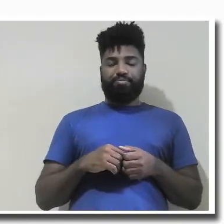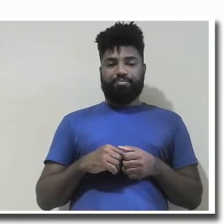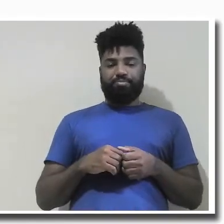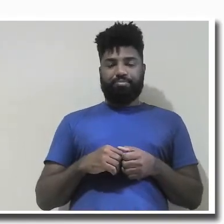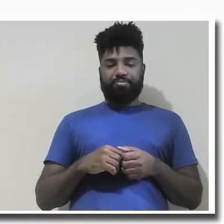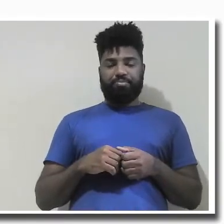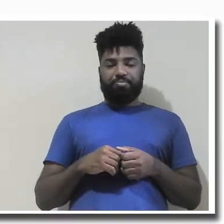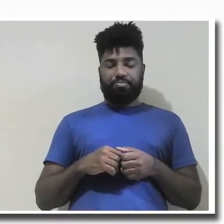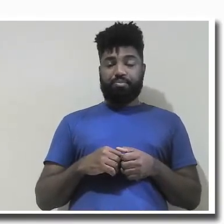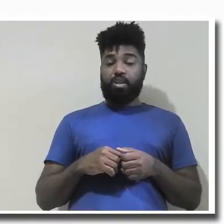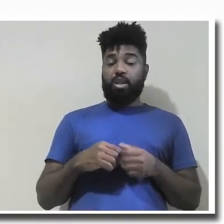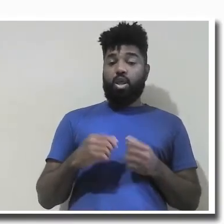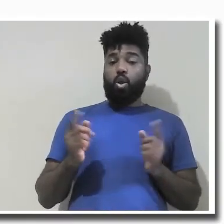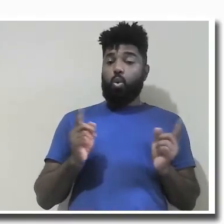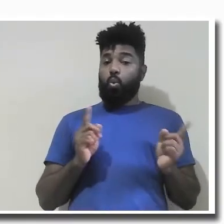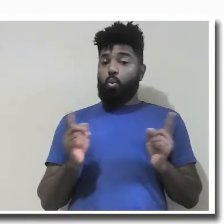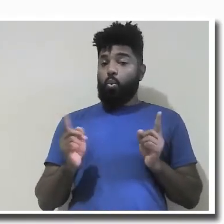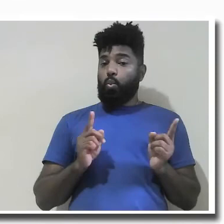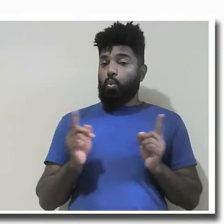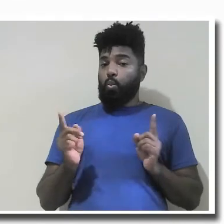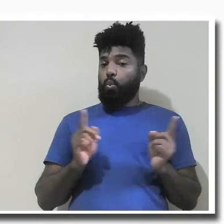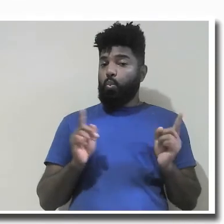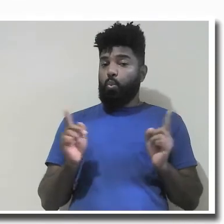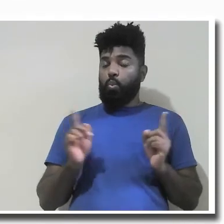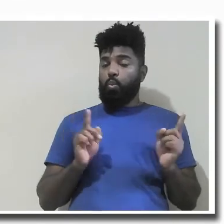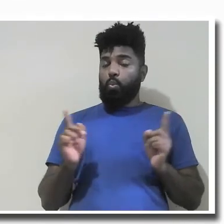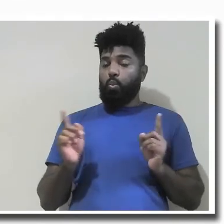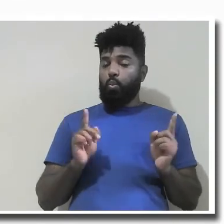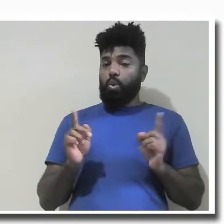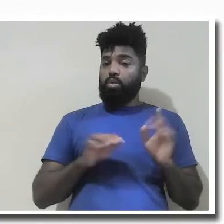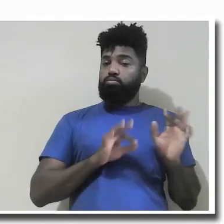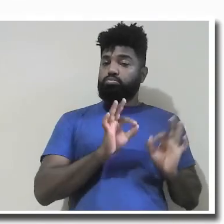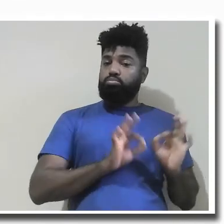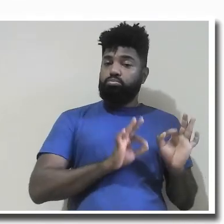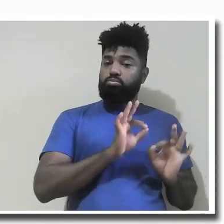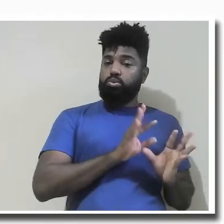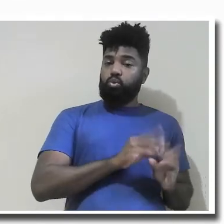independente de qual dessas duas formas realizamos o cálculo,